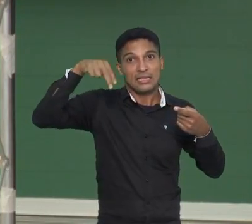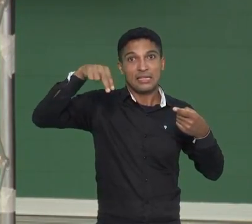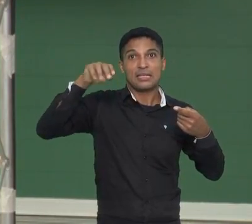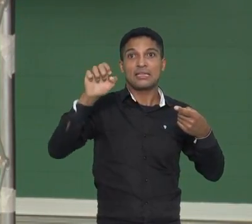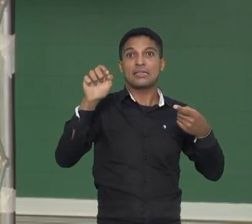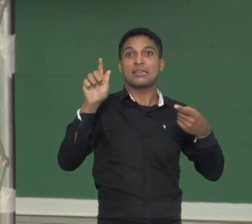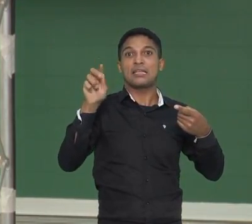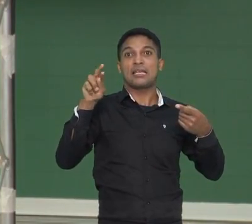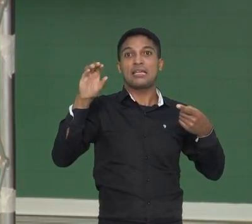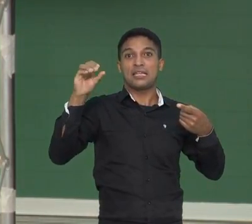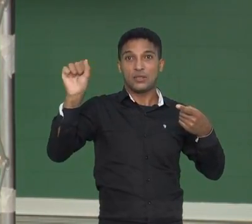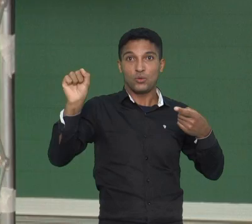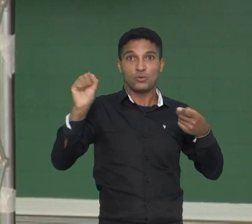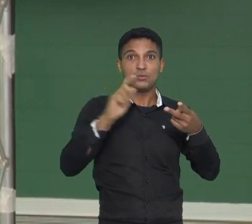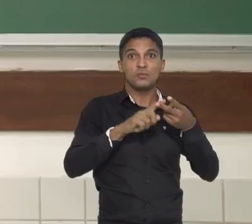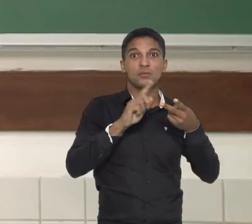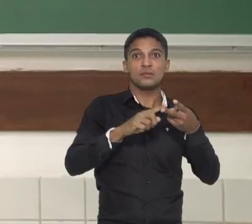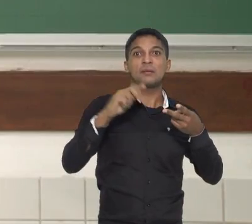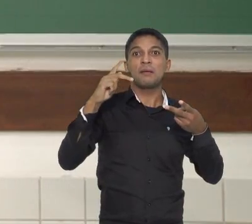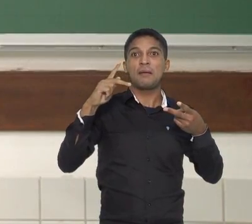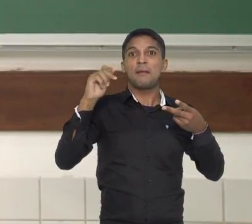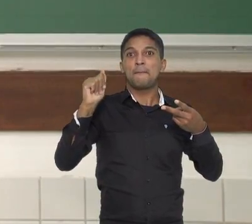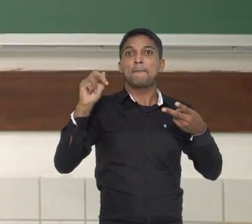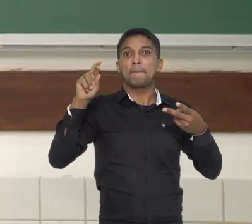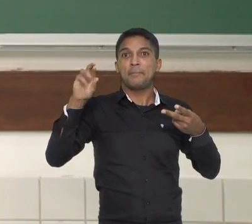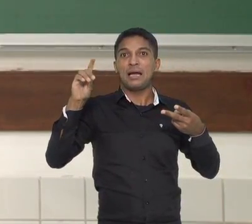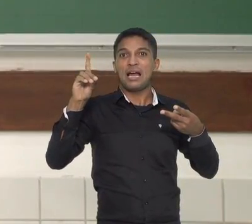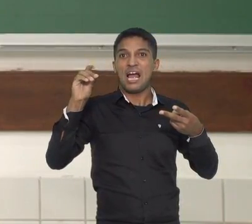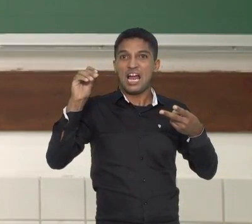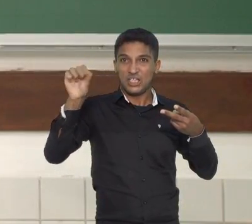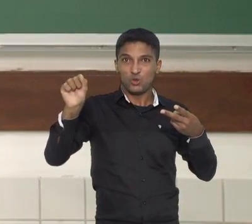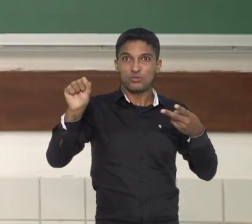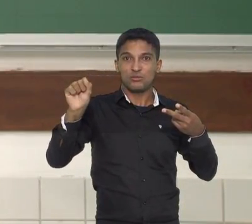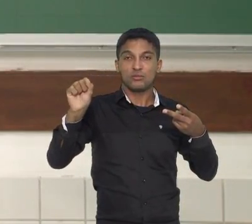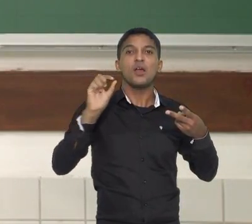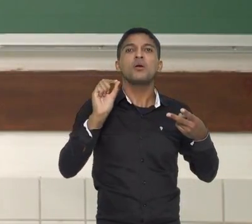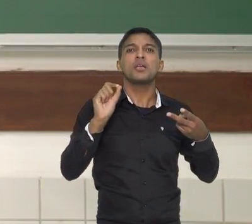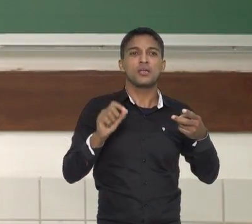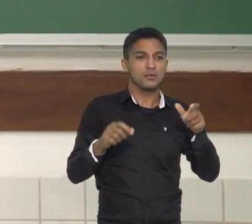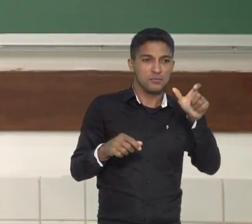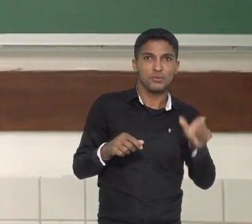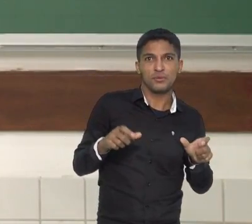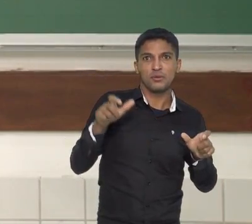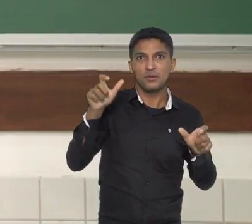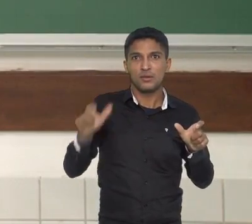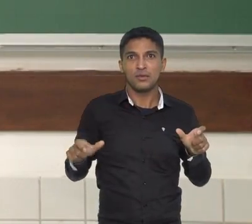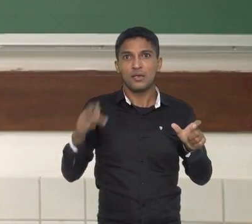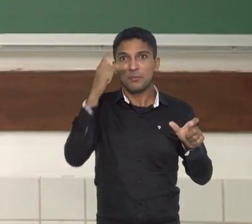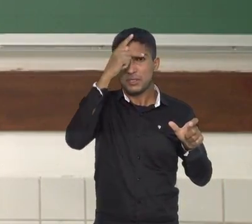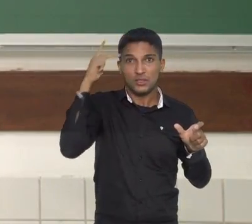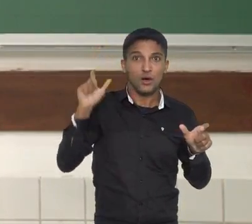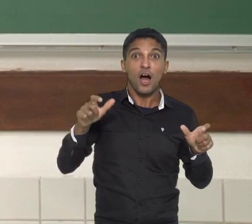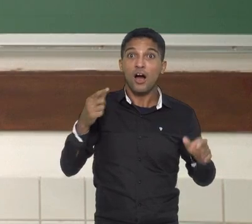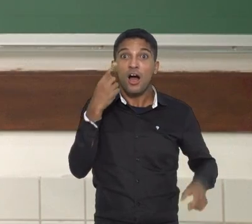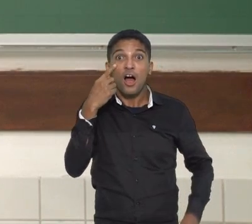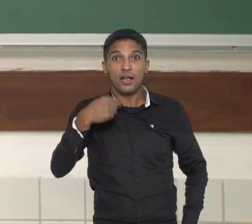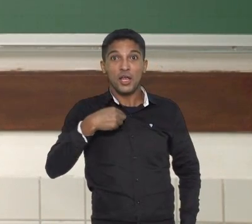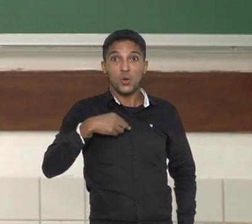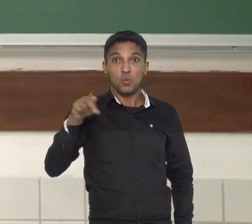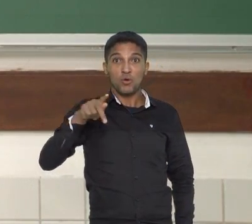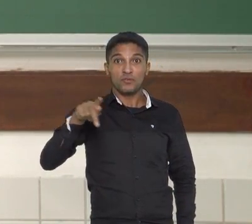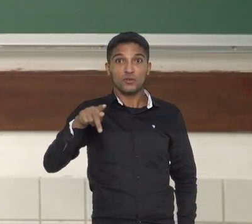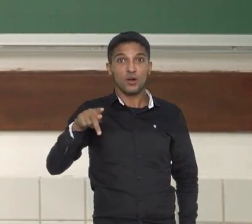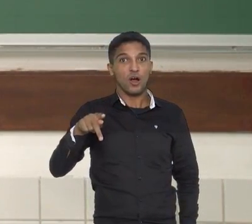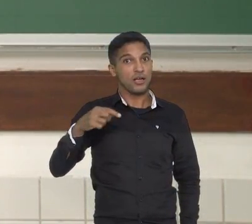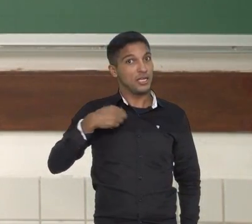O que seria isso, professor? Estamos falando de pessoas como o professor aqui, que é um